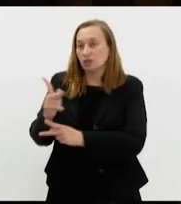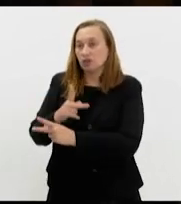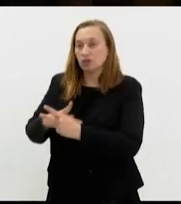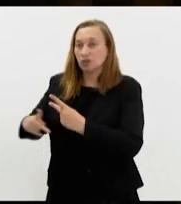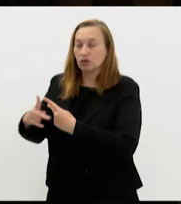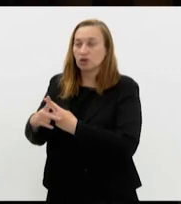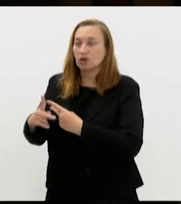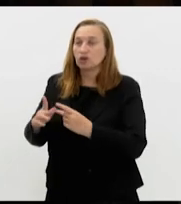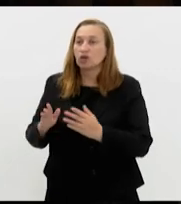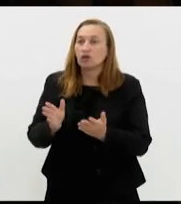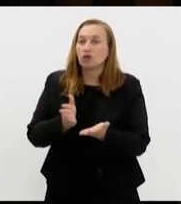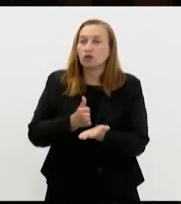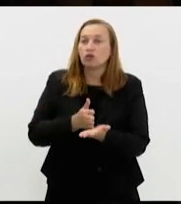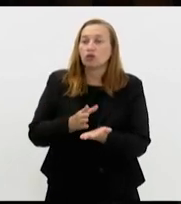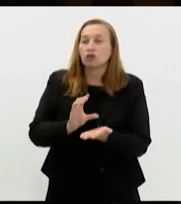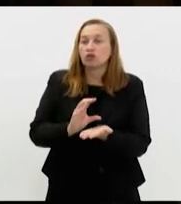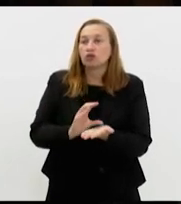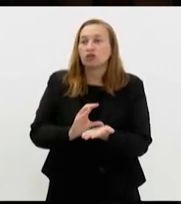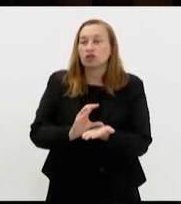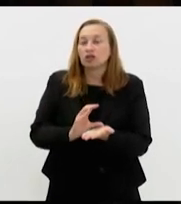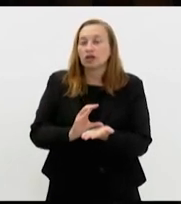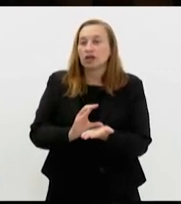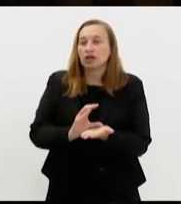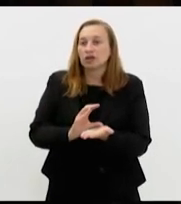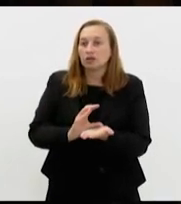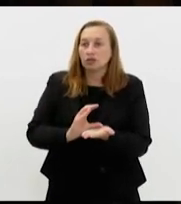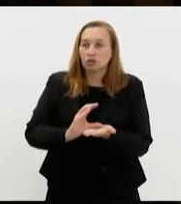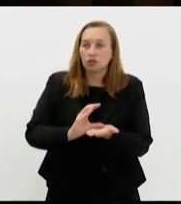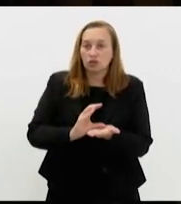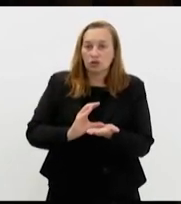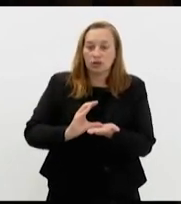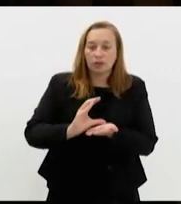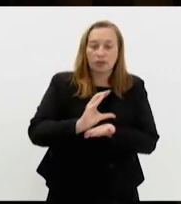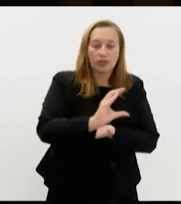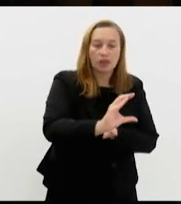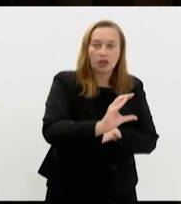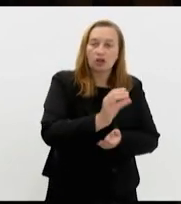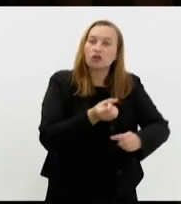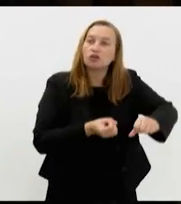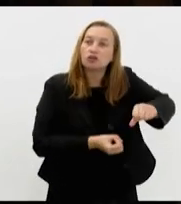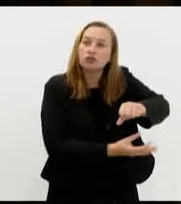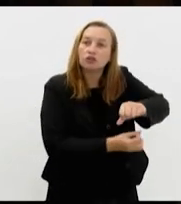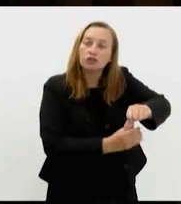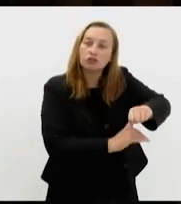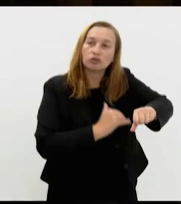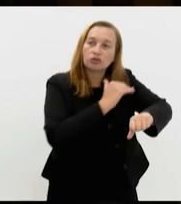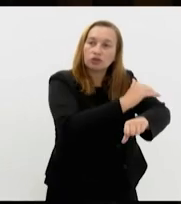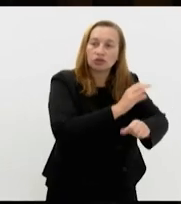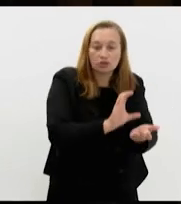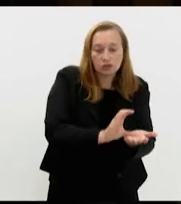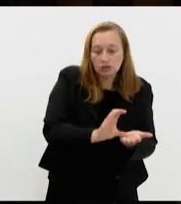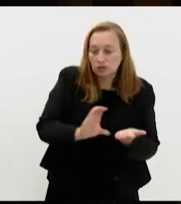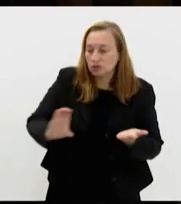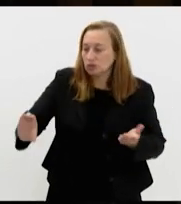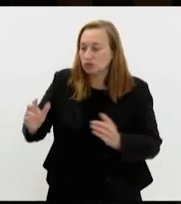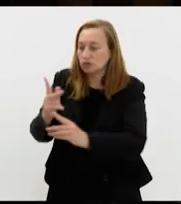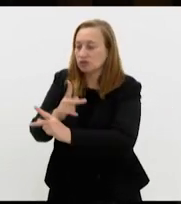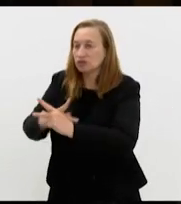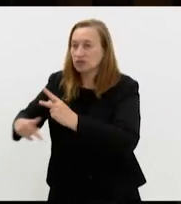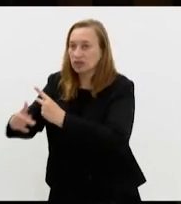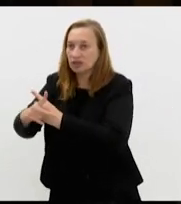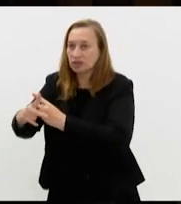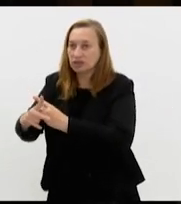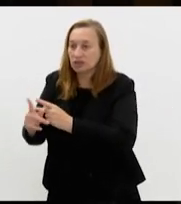deixando de ir para o Rio Previdência para ir para o Fundo Soberano? Essa resposta é fundamental. Se a gente vota isso sem ter